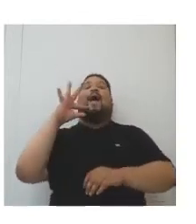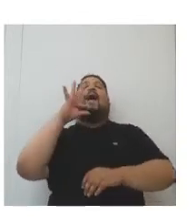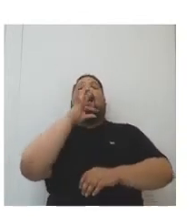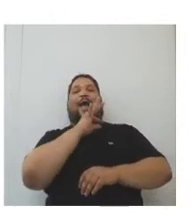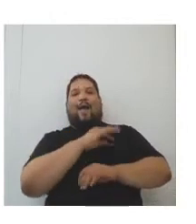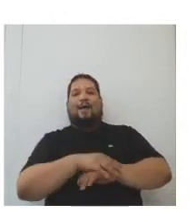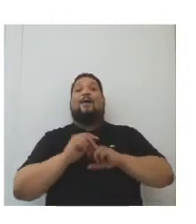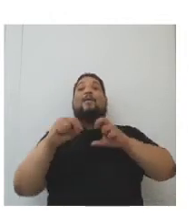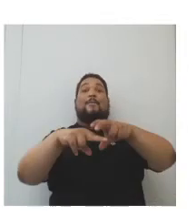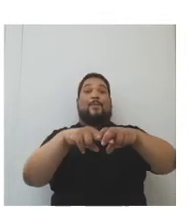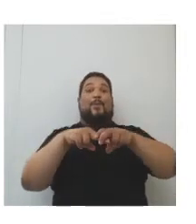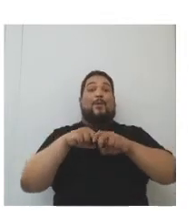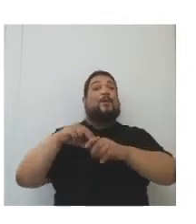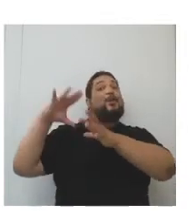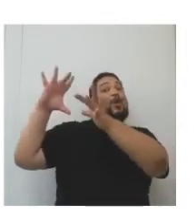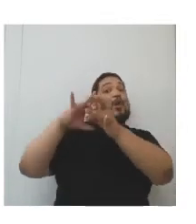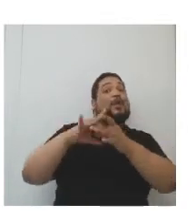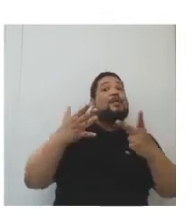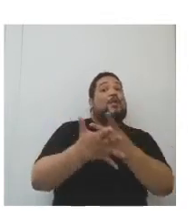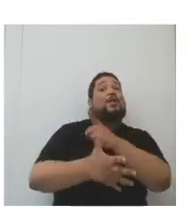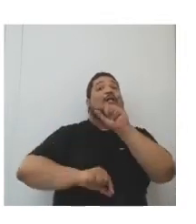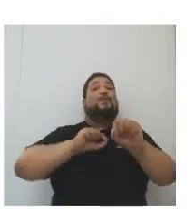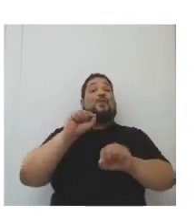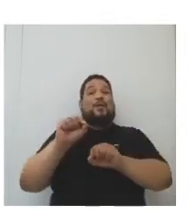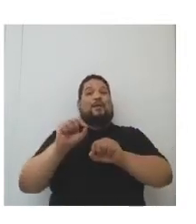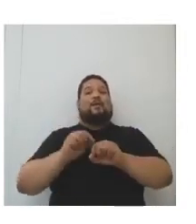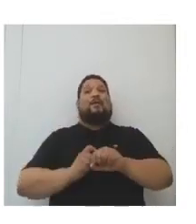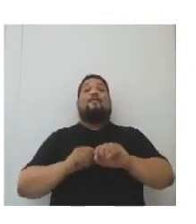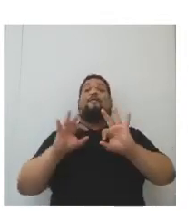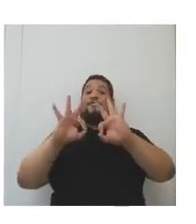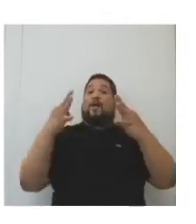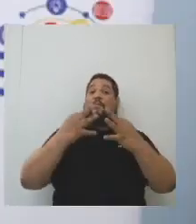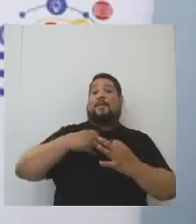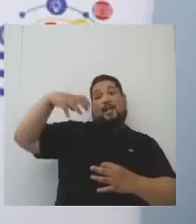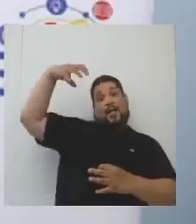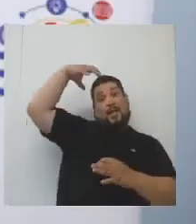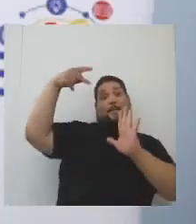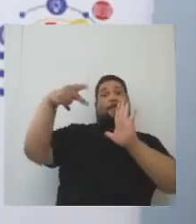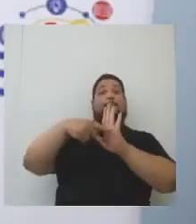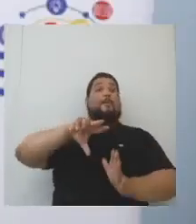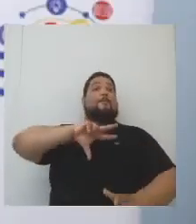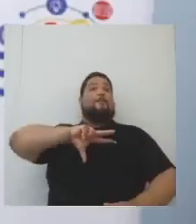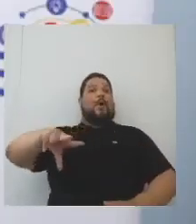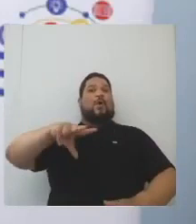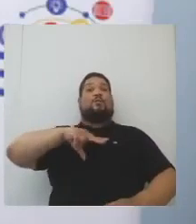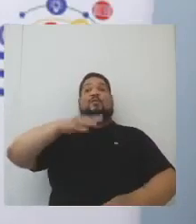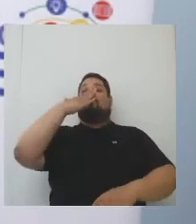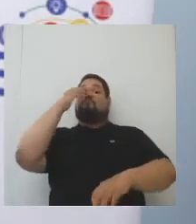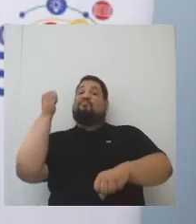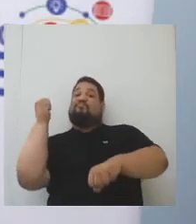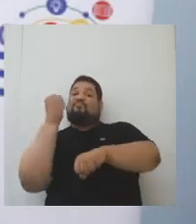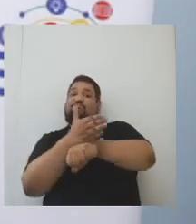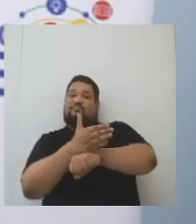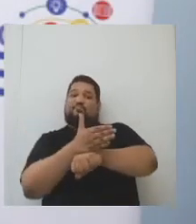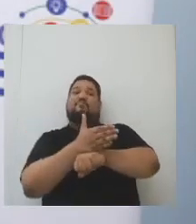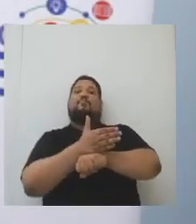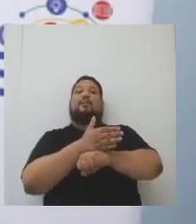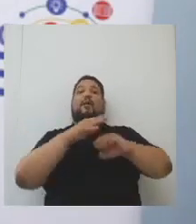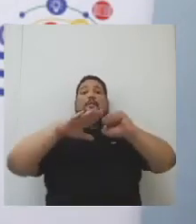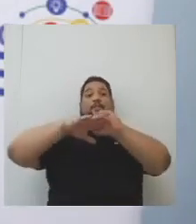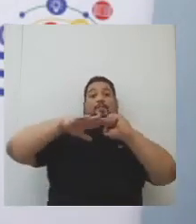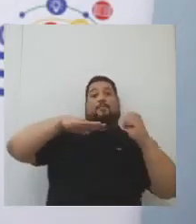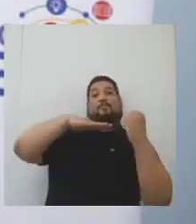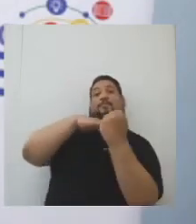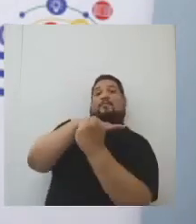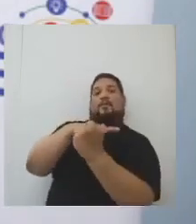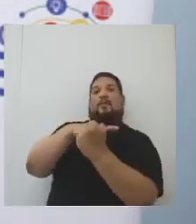nesse contexto, o que é que acontece? A família real portuguesa desobedece de verdade ao bloqueio